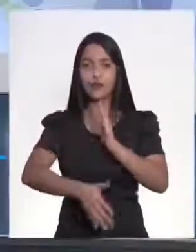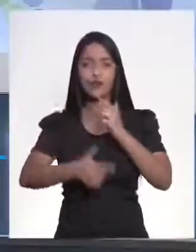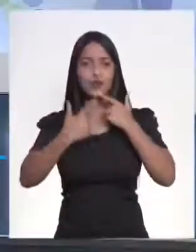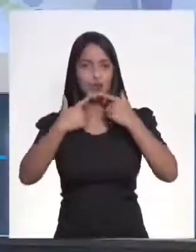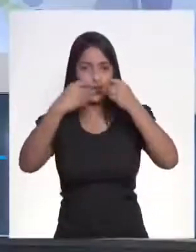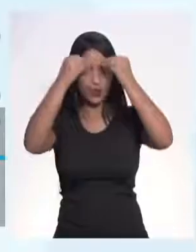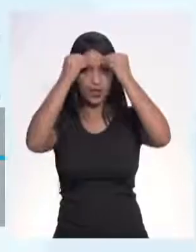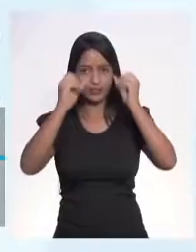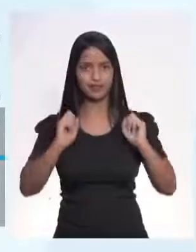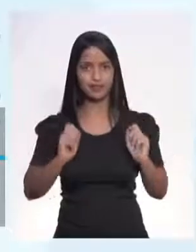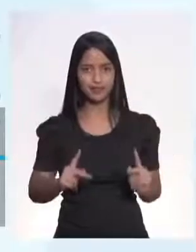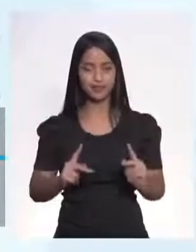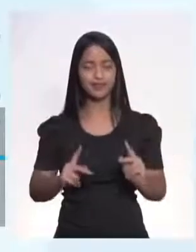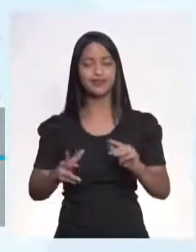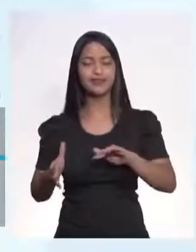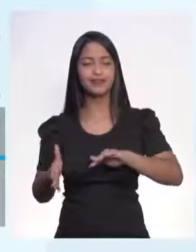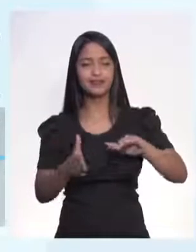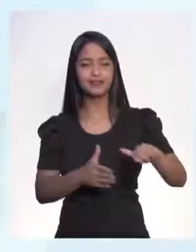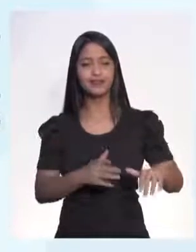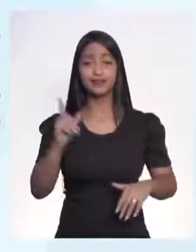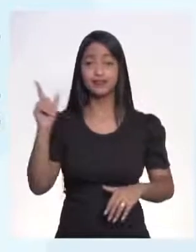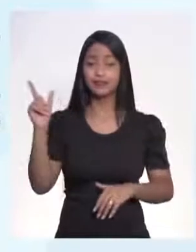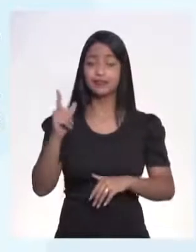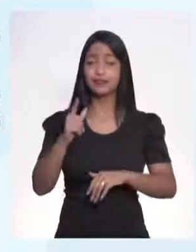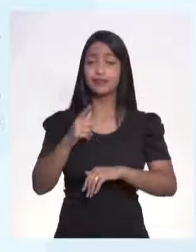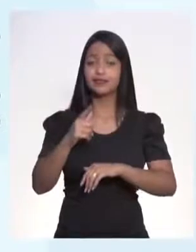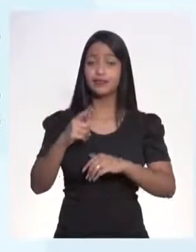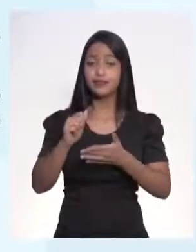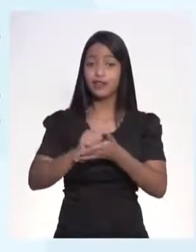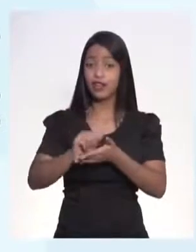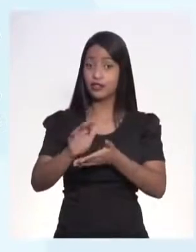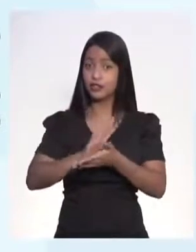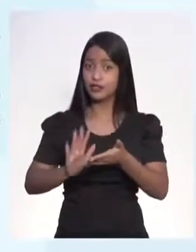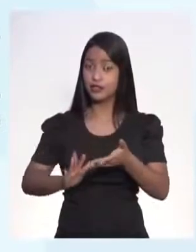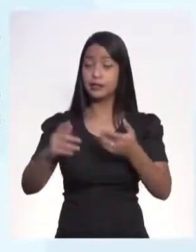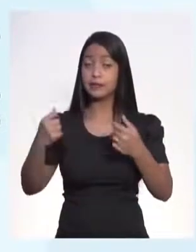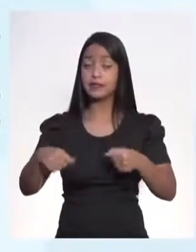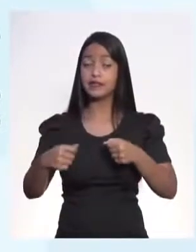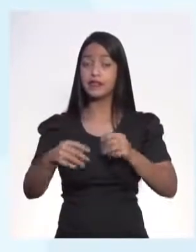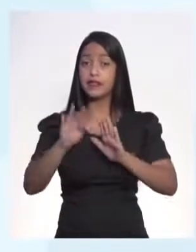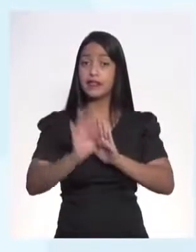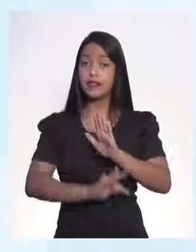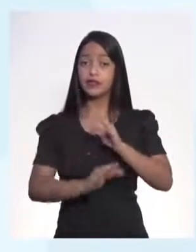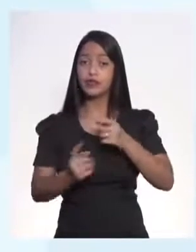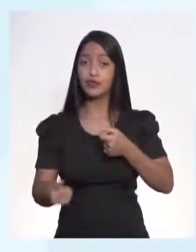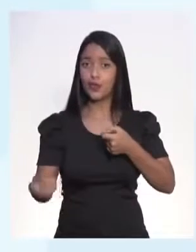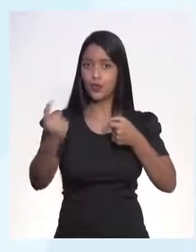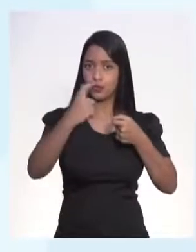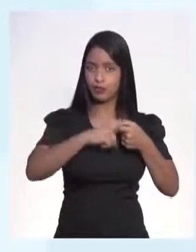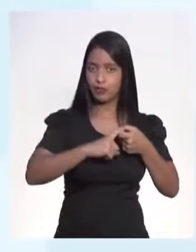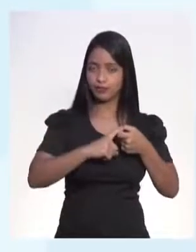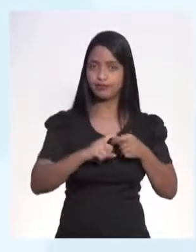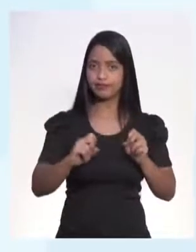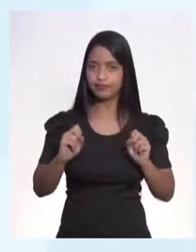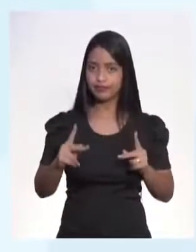Então esse exercício tinha que voltar lá no texto Alex vou fazer um é o dois vou voltar ao texto eu vou pegar até que é